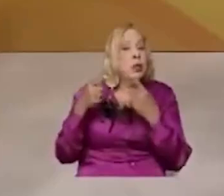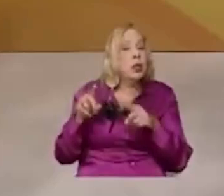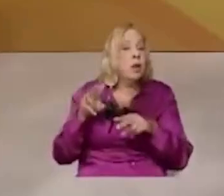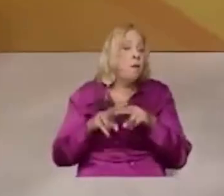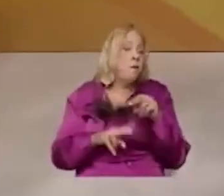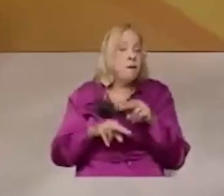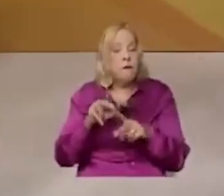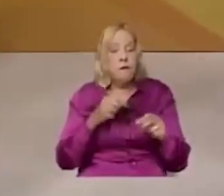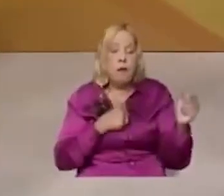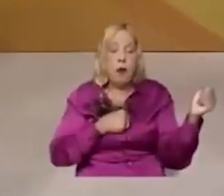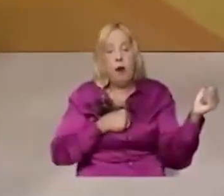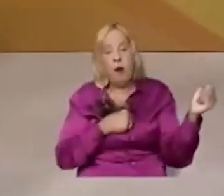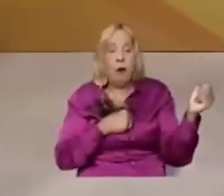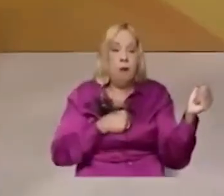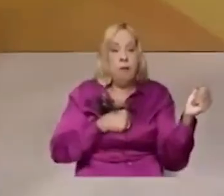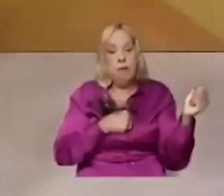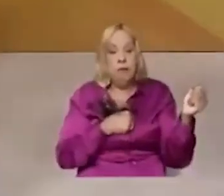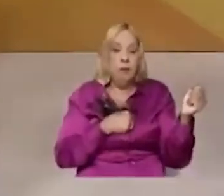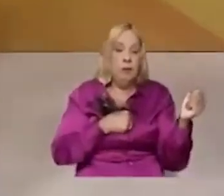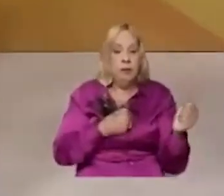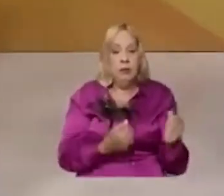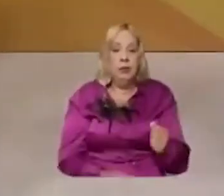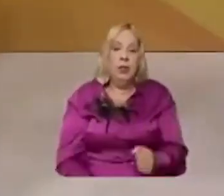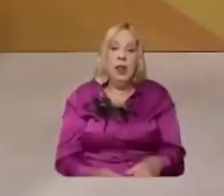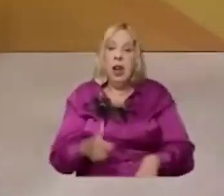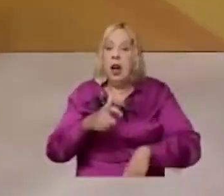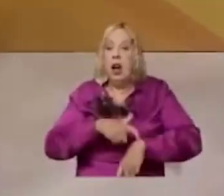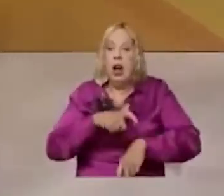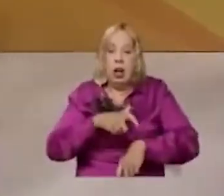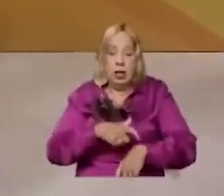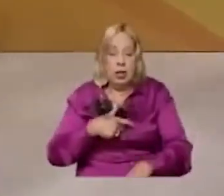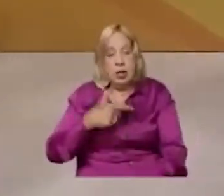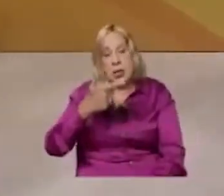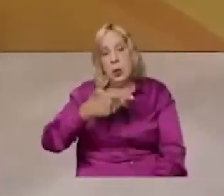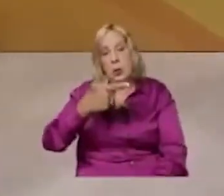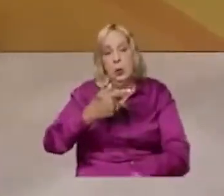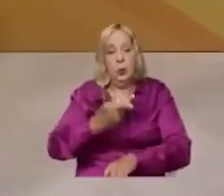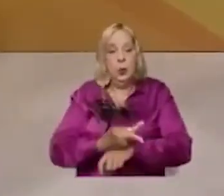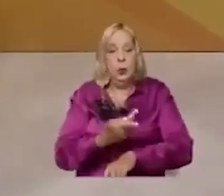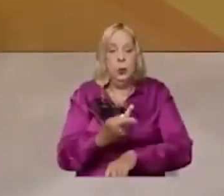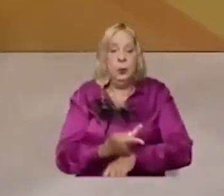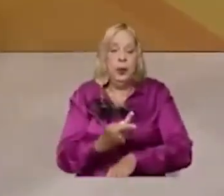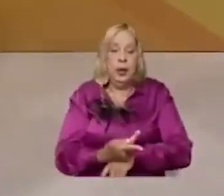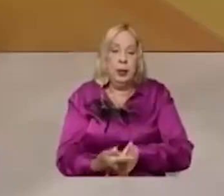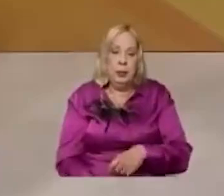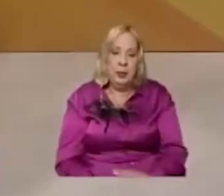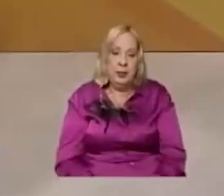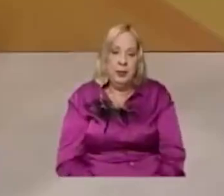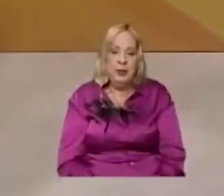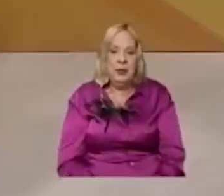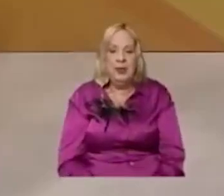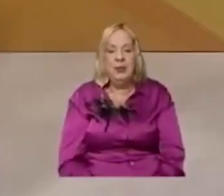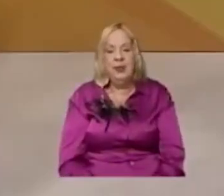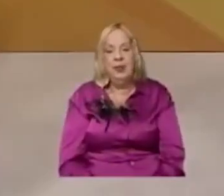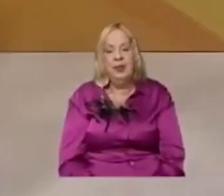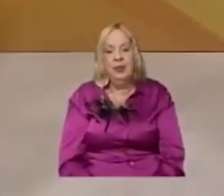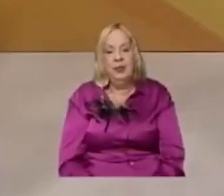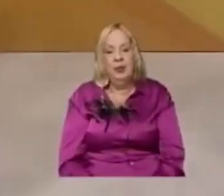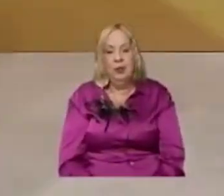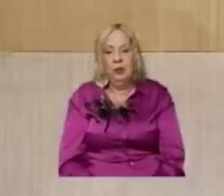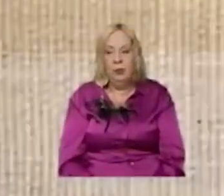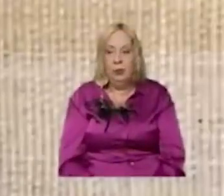também não para não, coloca a expectativa lá no alto, pois tá na hora do nosso... Segundo Prêmio